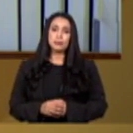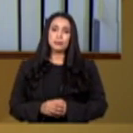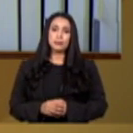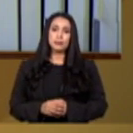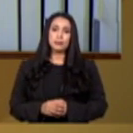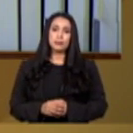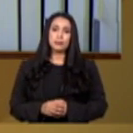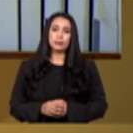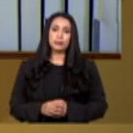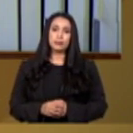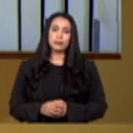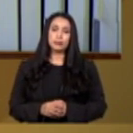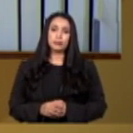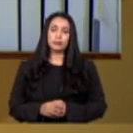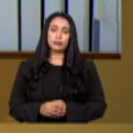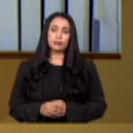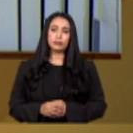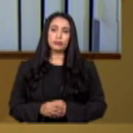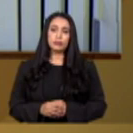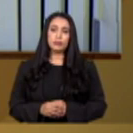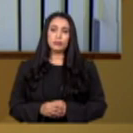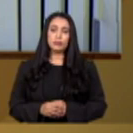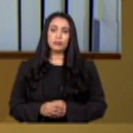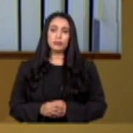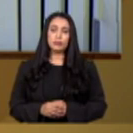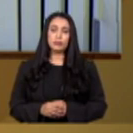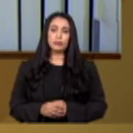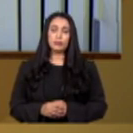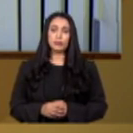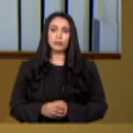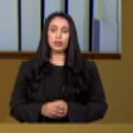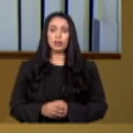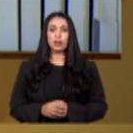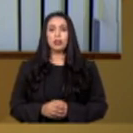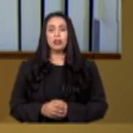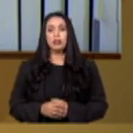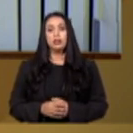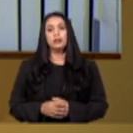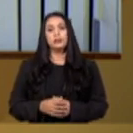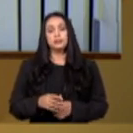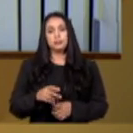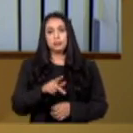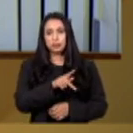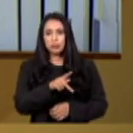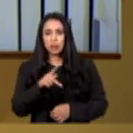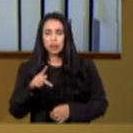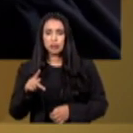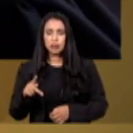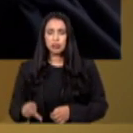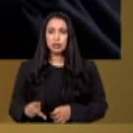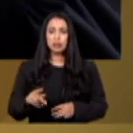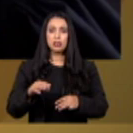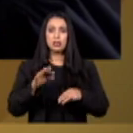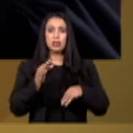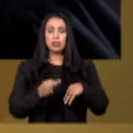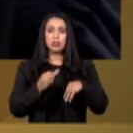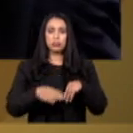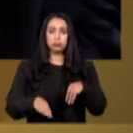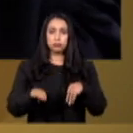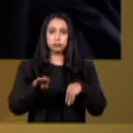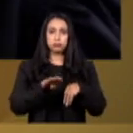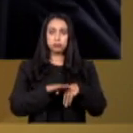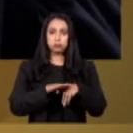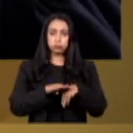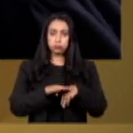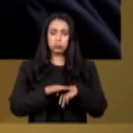e aí o senhor presidente do supremo tribunal federal ministro josé antonio dias toffoli cima